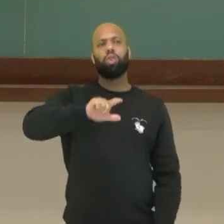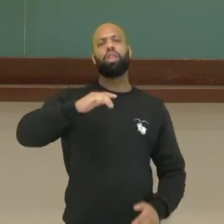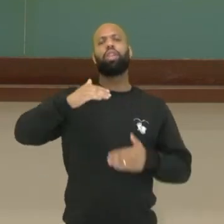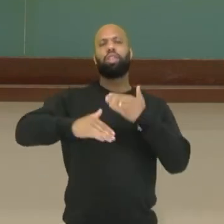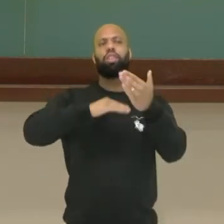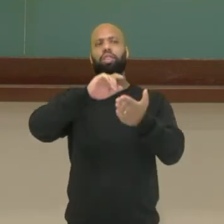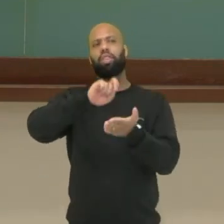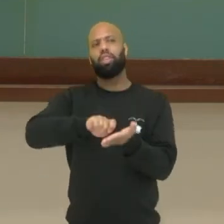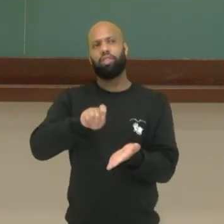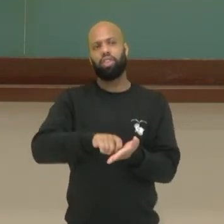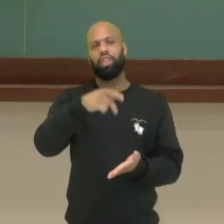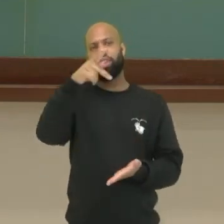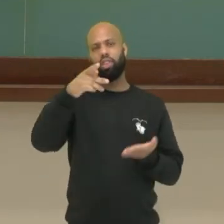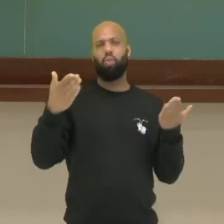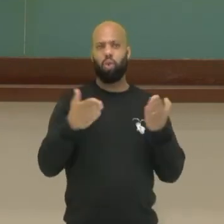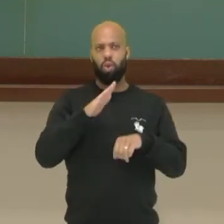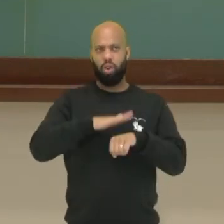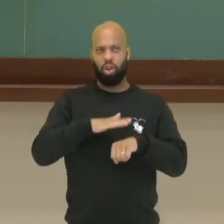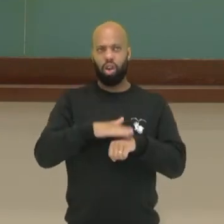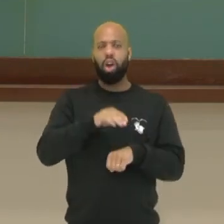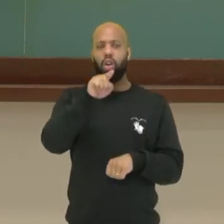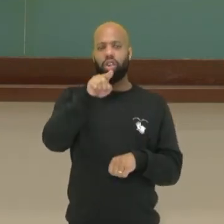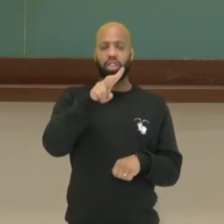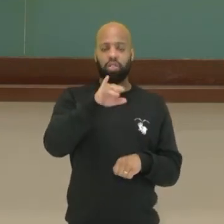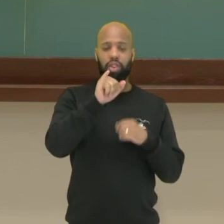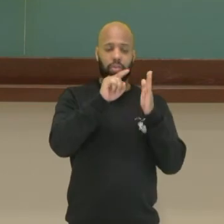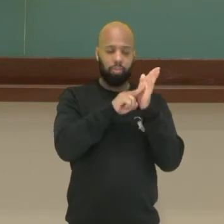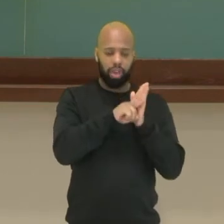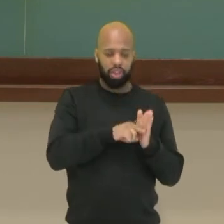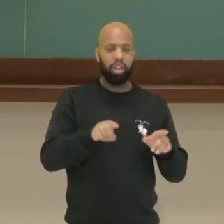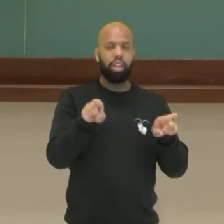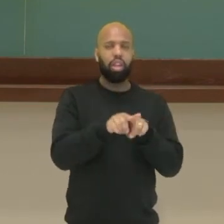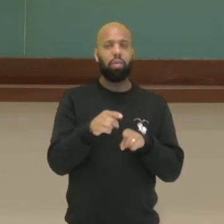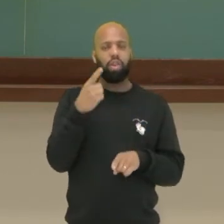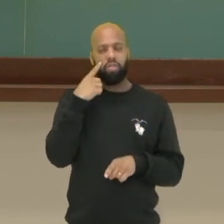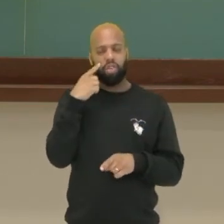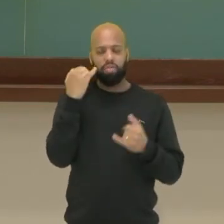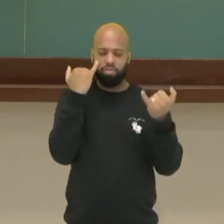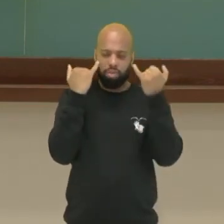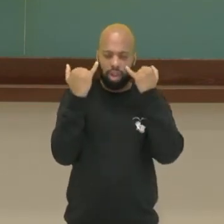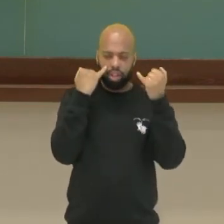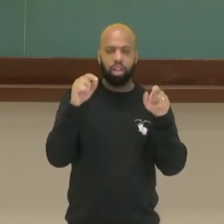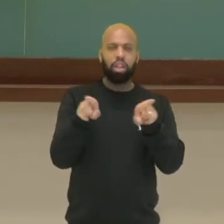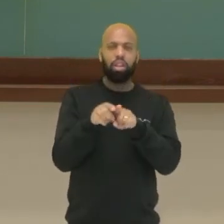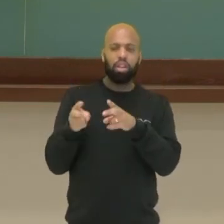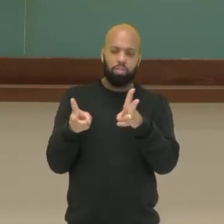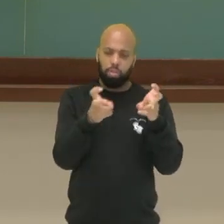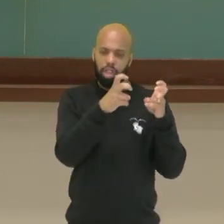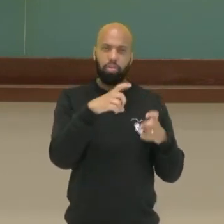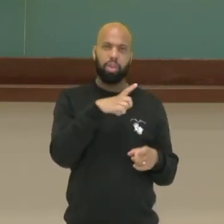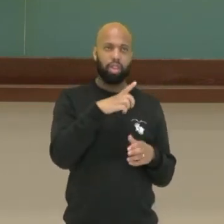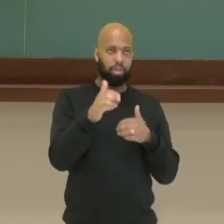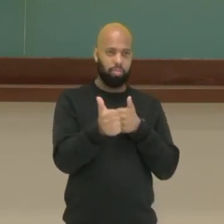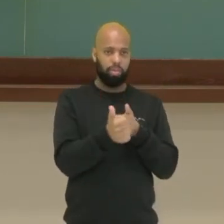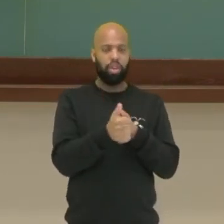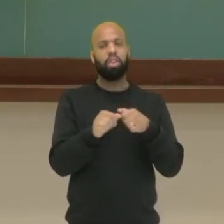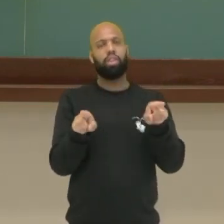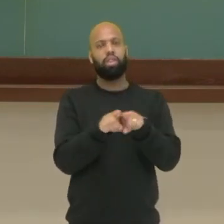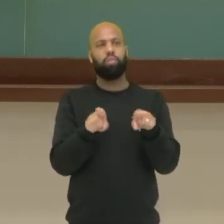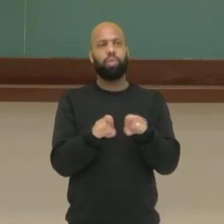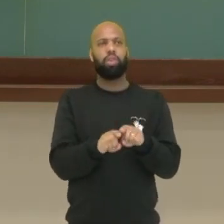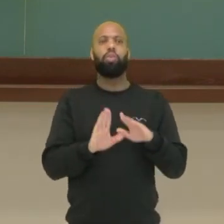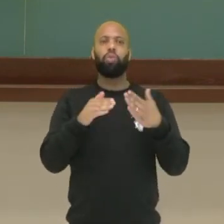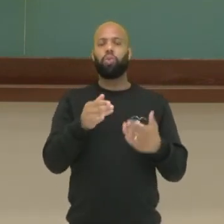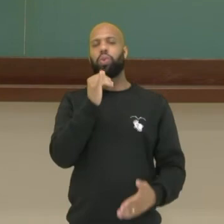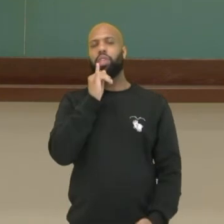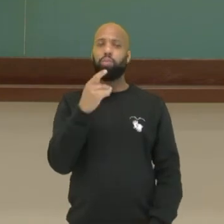a sua agora. Você pesquisar, buscar dados, observar a sua volta, quem sabe na sua